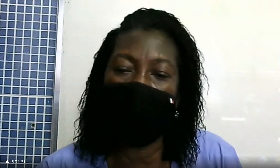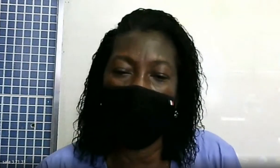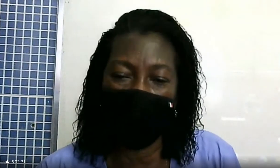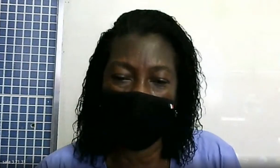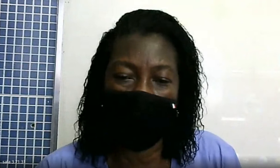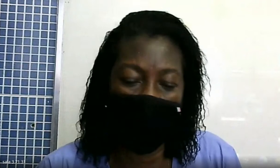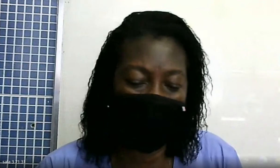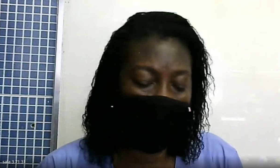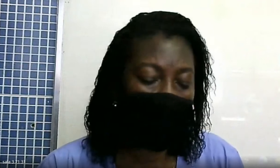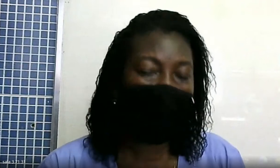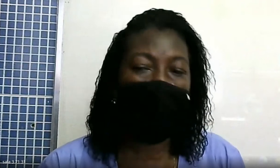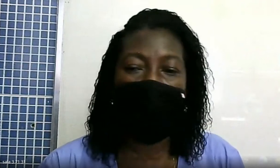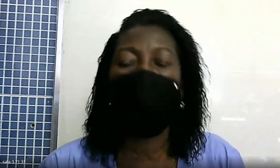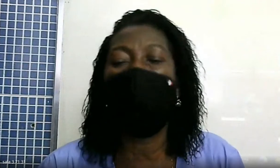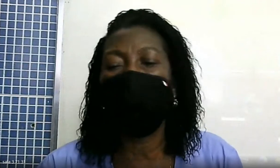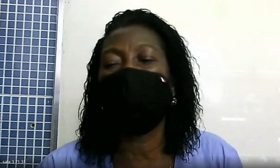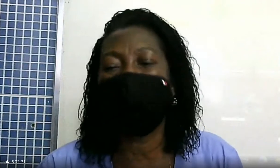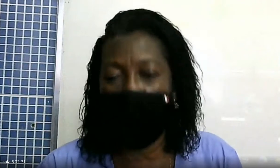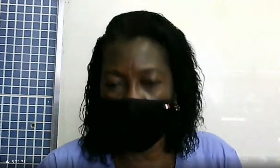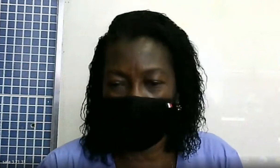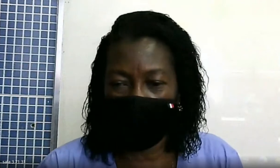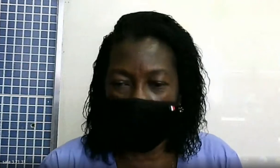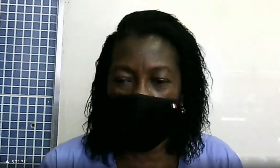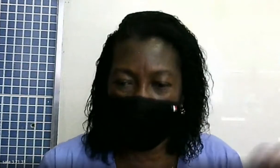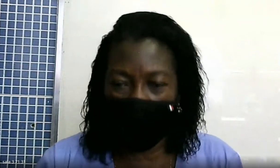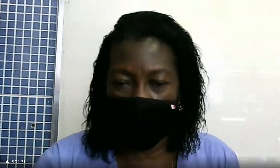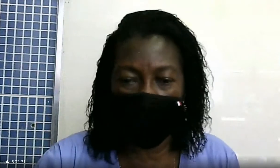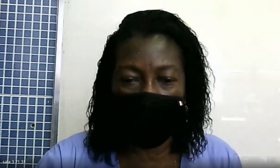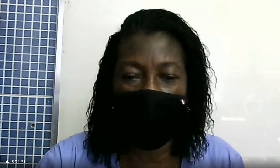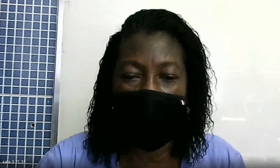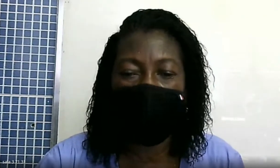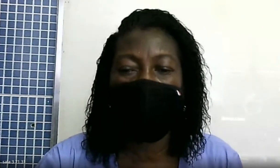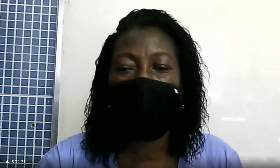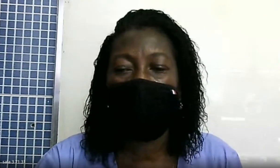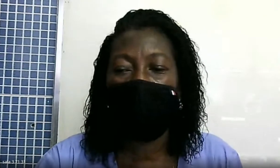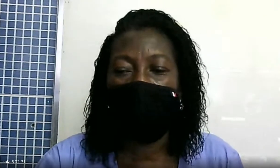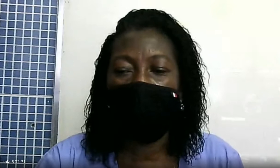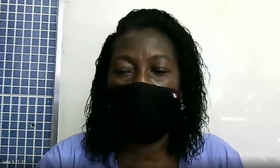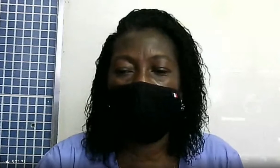Do bimestre, tá bom? Trabalho com molde vazado, tá? Não esqueça, tá?